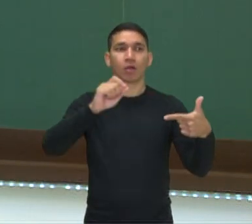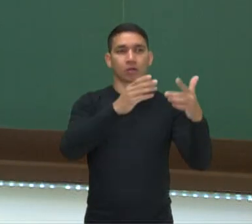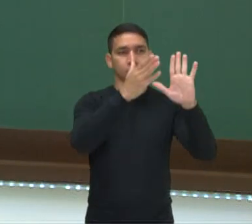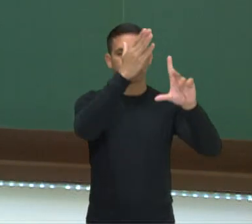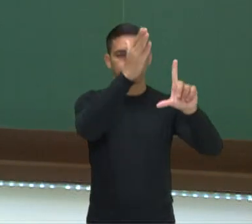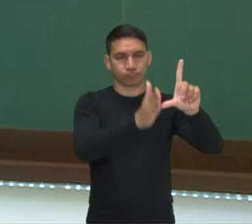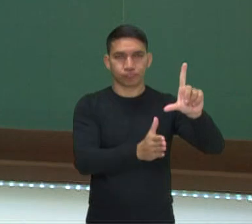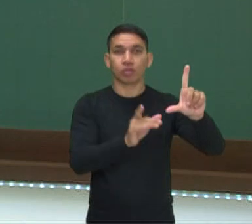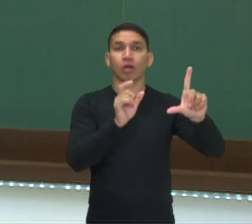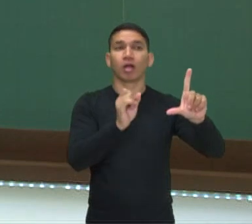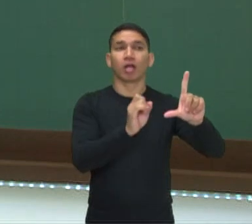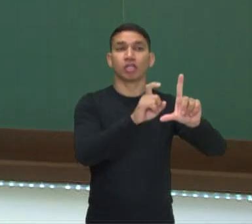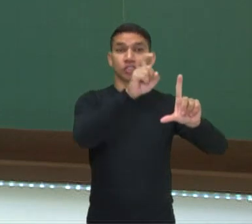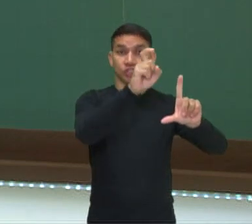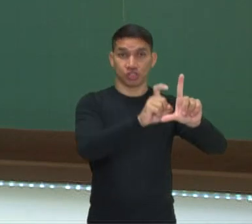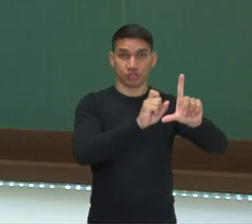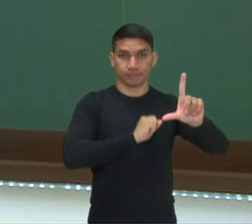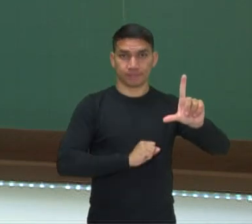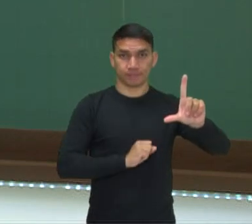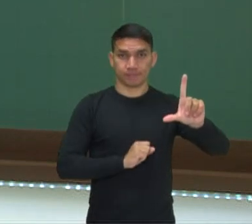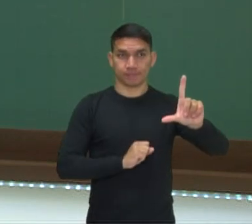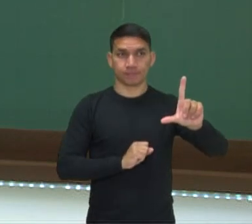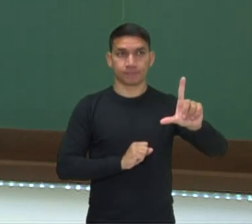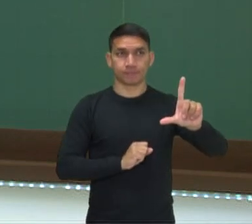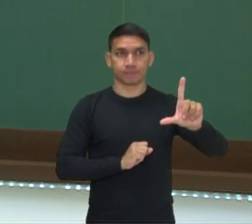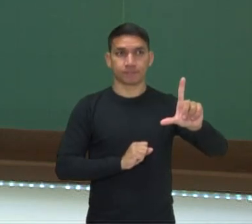x de largura,